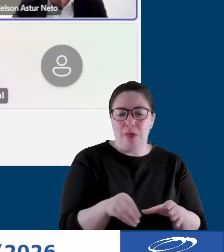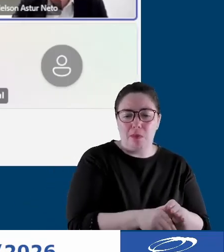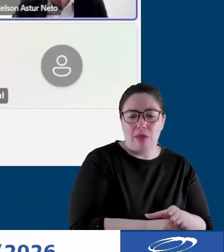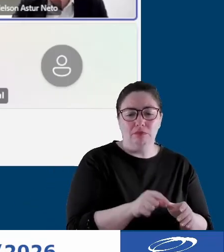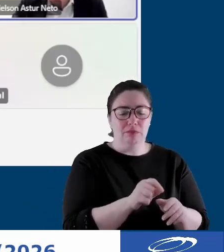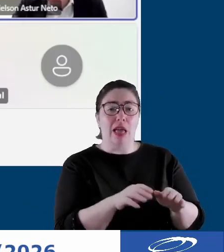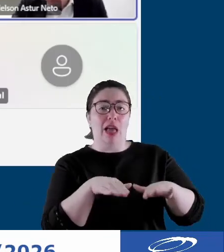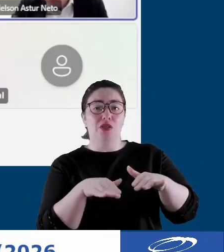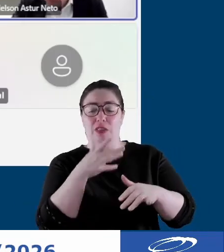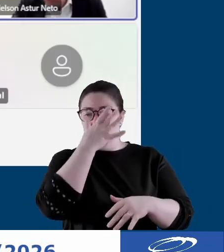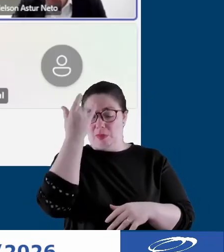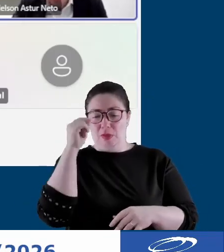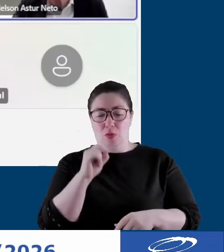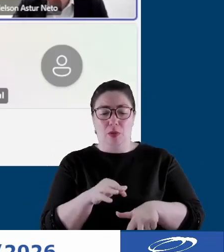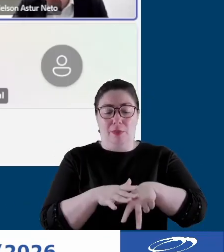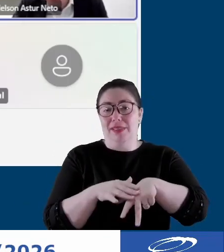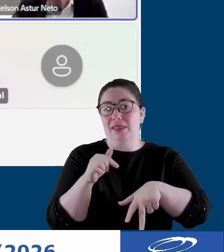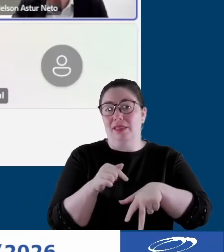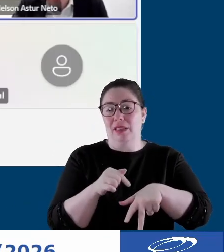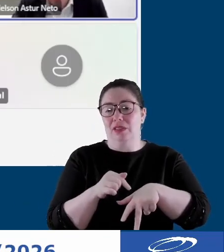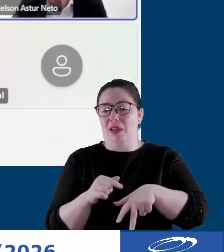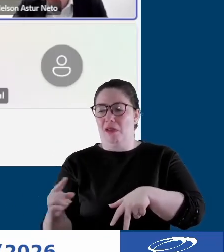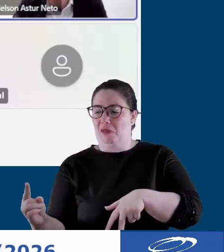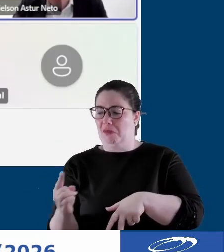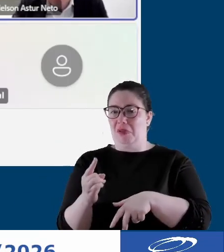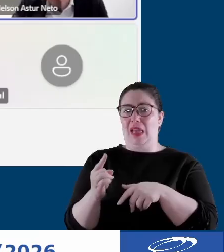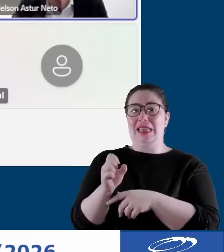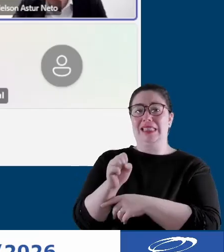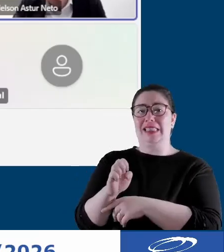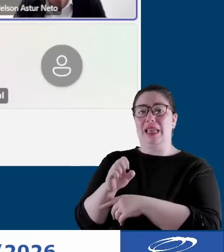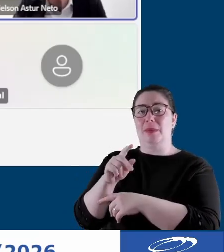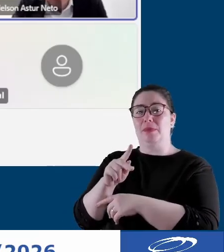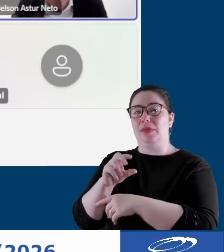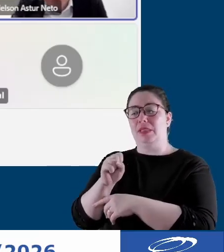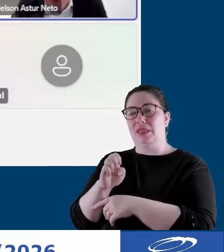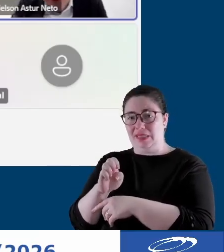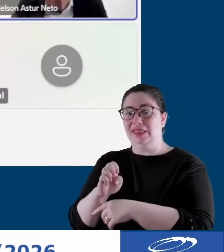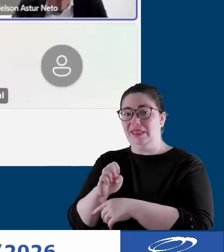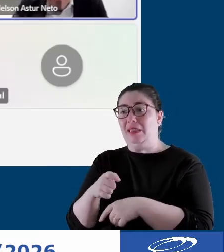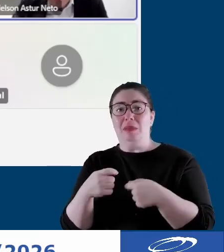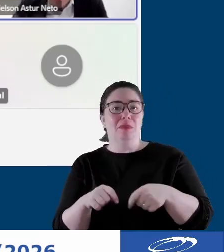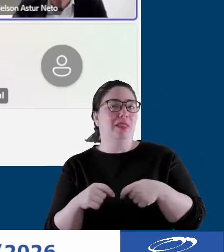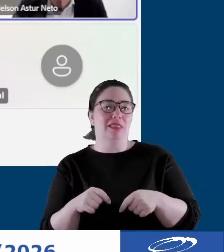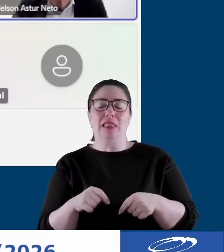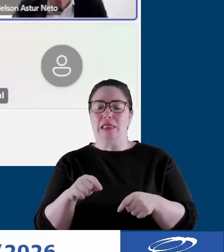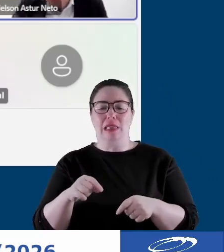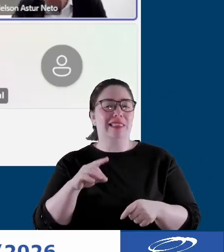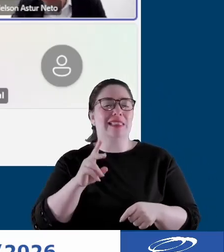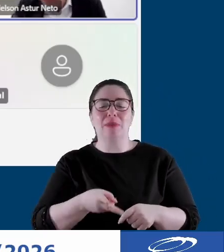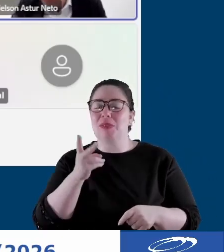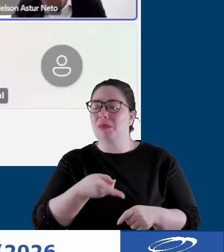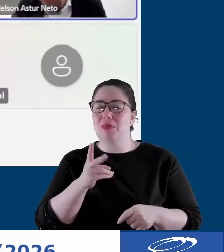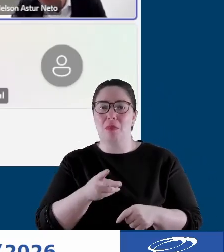O cirurgião, sempre que possível, ele vai lavar, ele vai desbridar, ele vai tirar tecido morto. Nem sempre ele vai